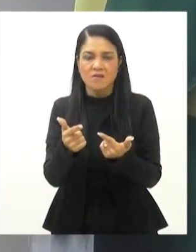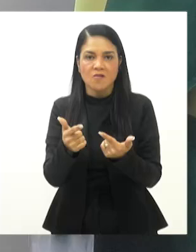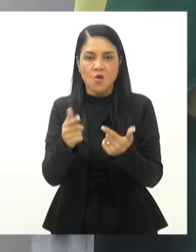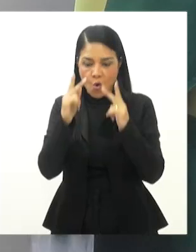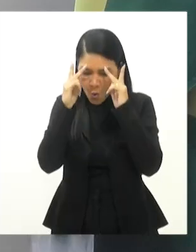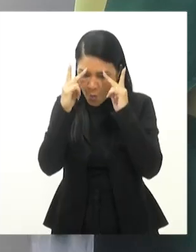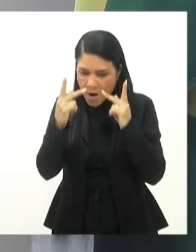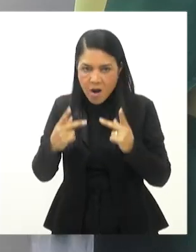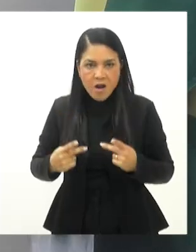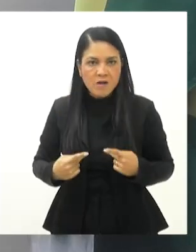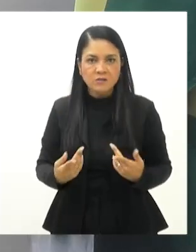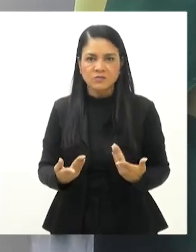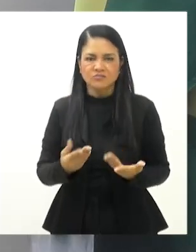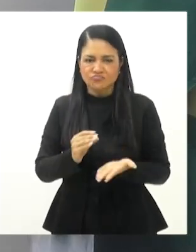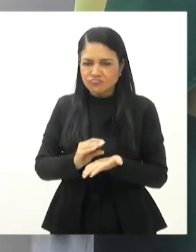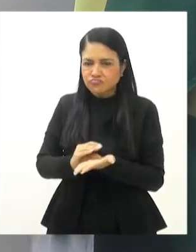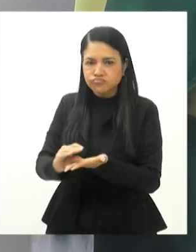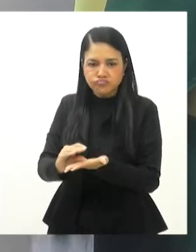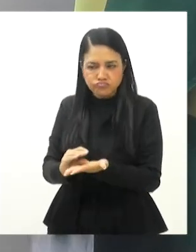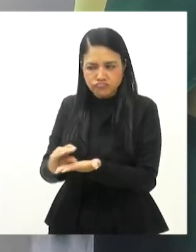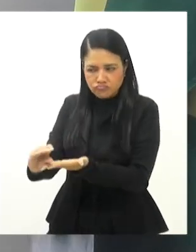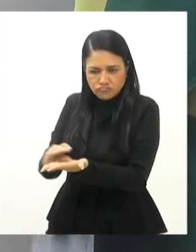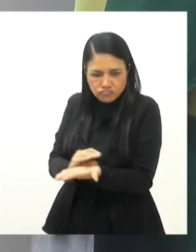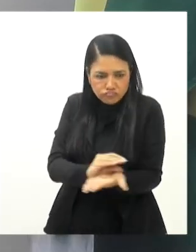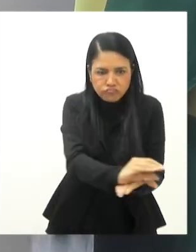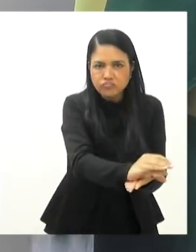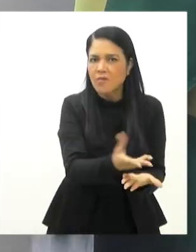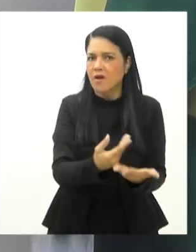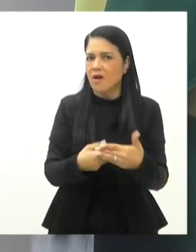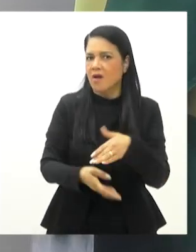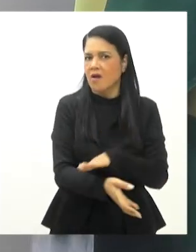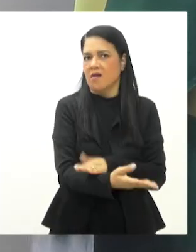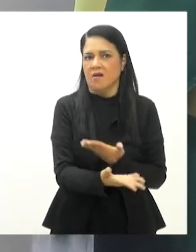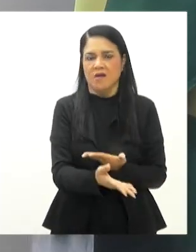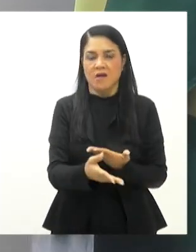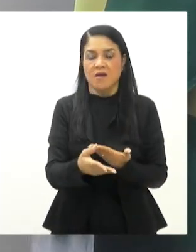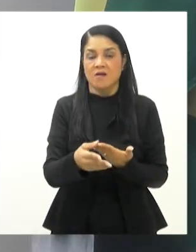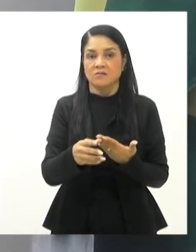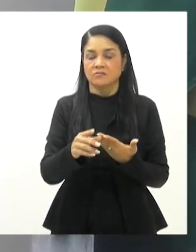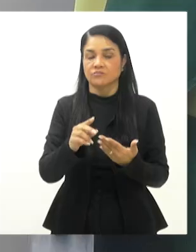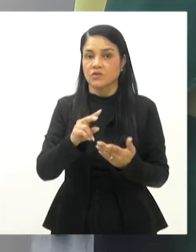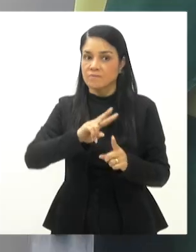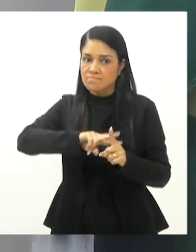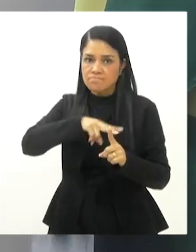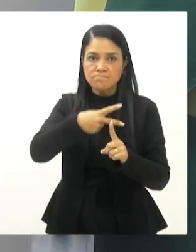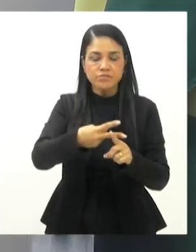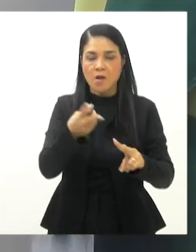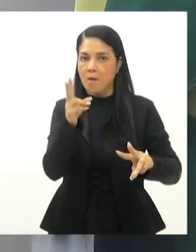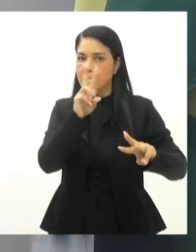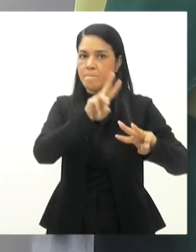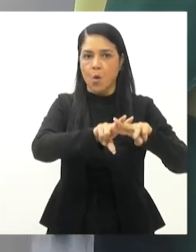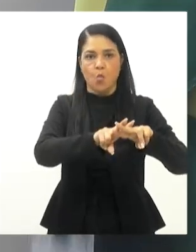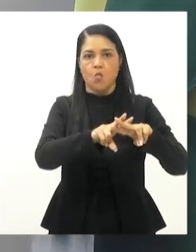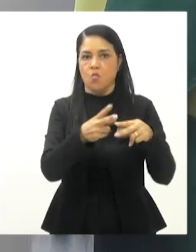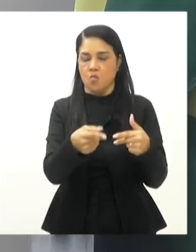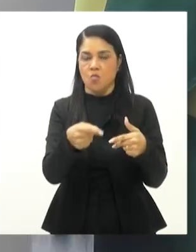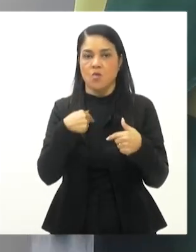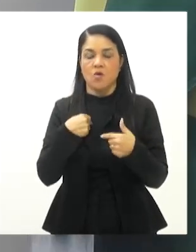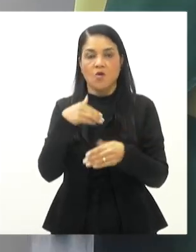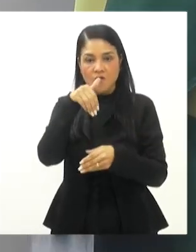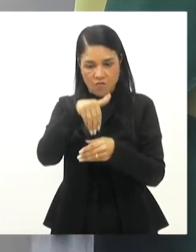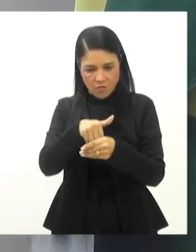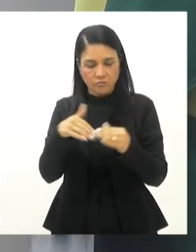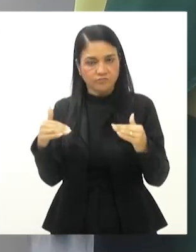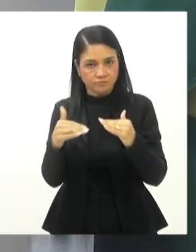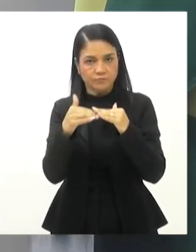faça desvio desse recurso. Então, acho que a pena deveria ser triplicada. Então, quero dizer que voto favorável a todo